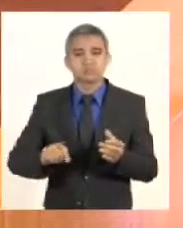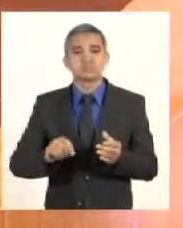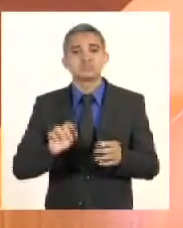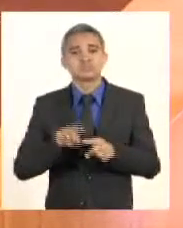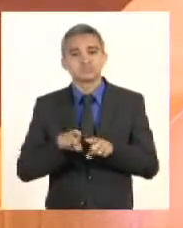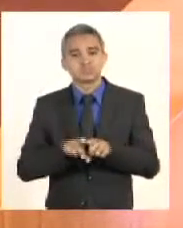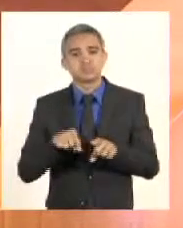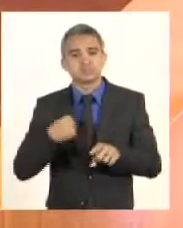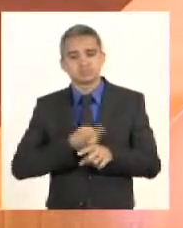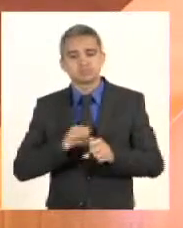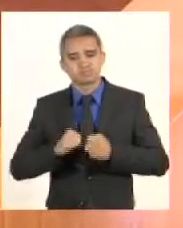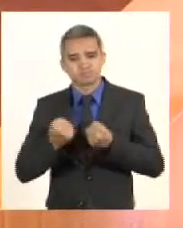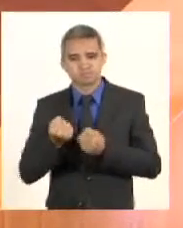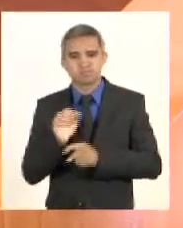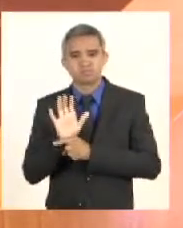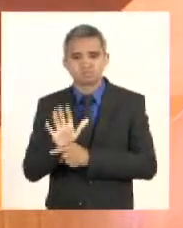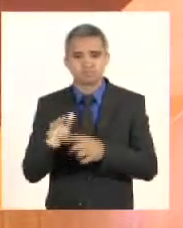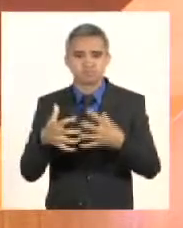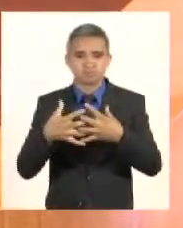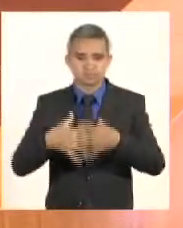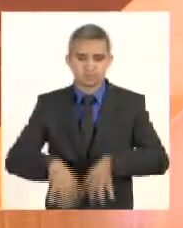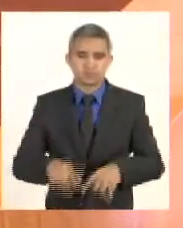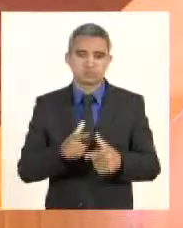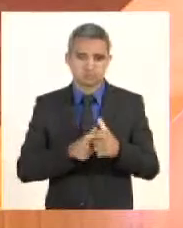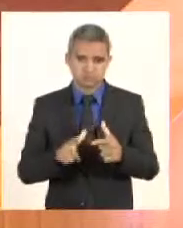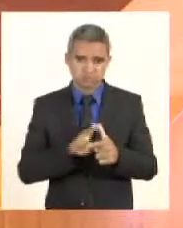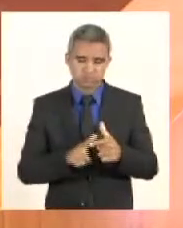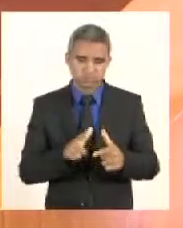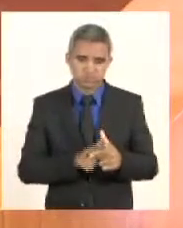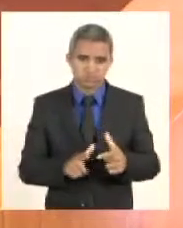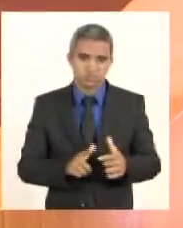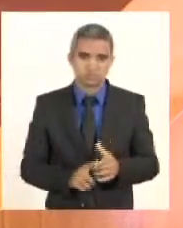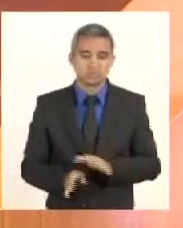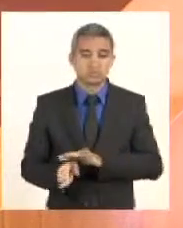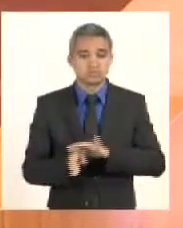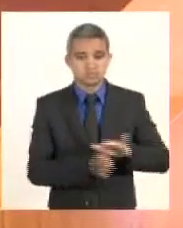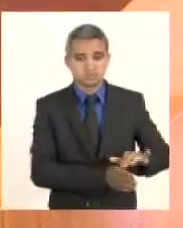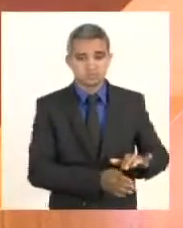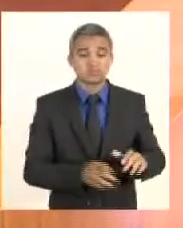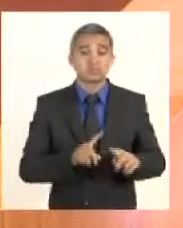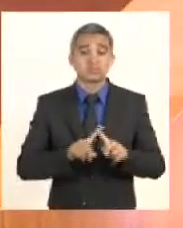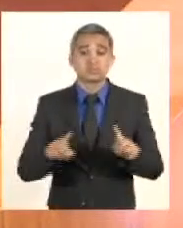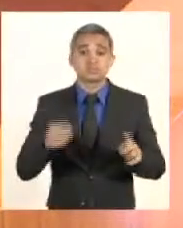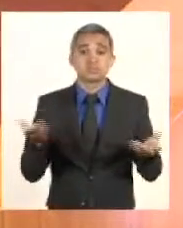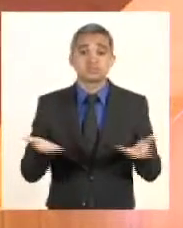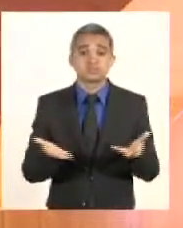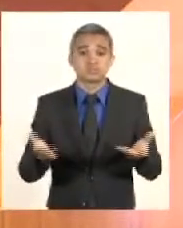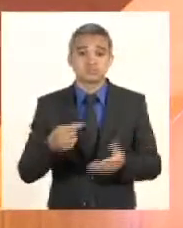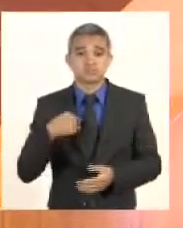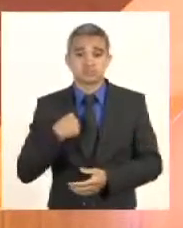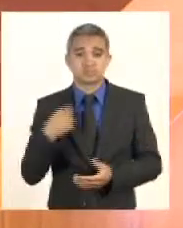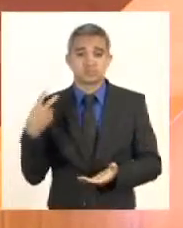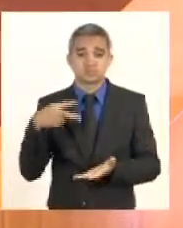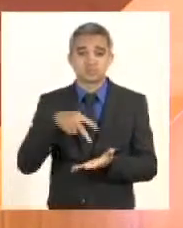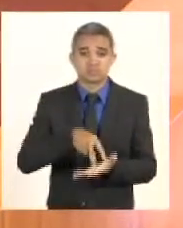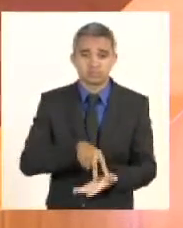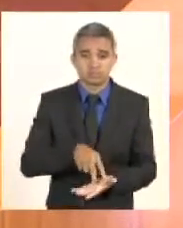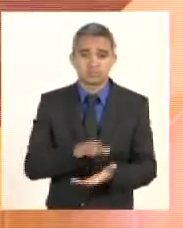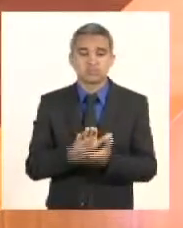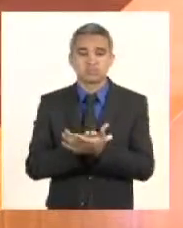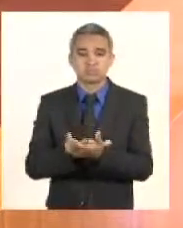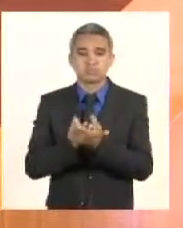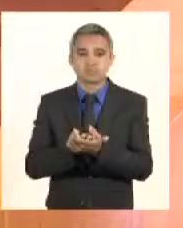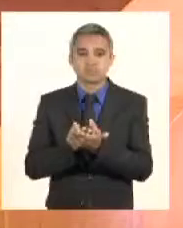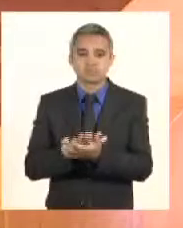obras. Mas também o que me traz aqui a essa tribuna é para parabenizar os prefeitos